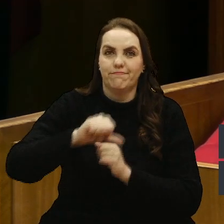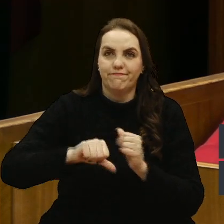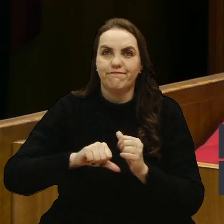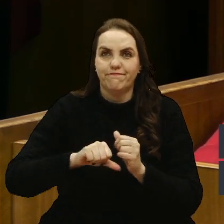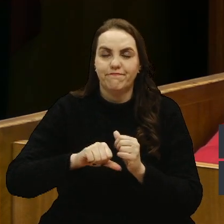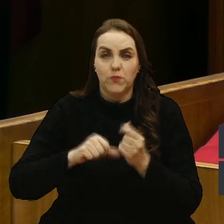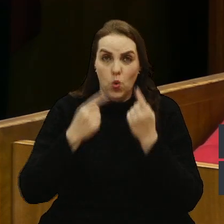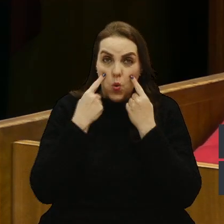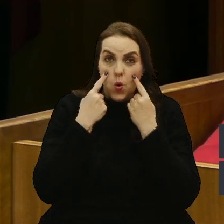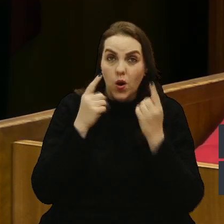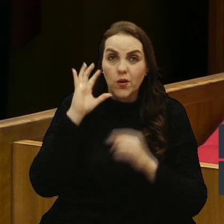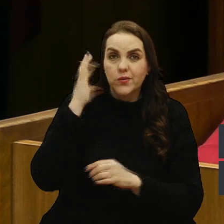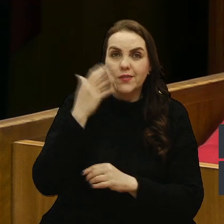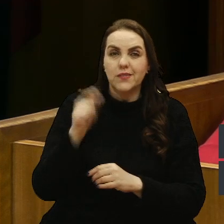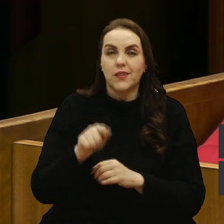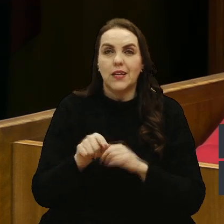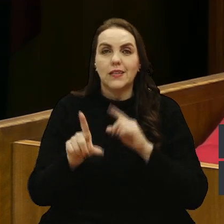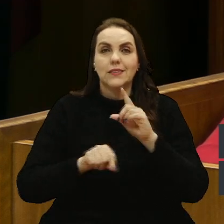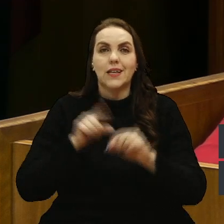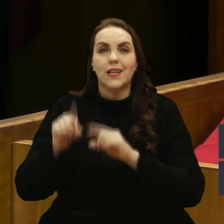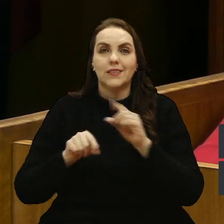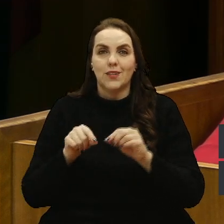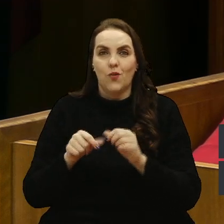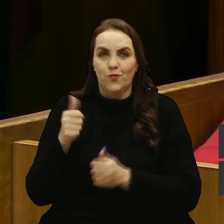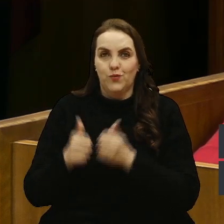Olha o que está acontecendo na nossa seleção.